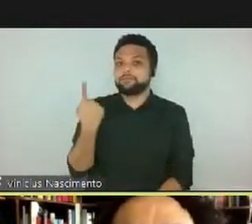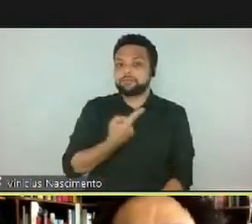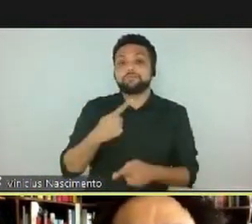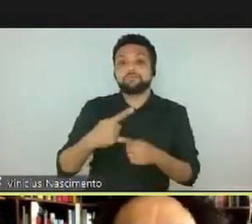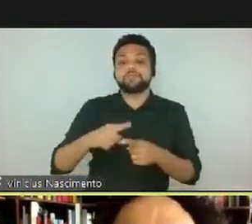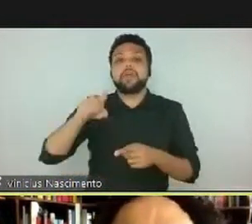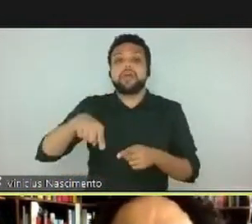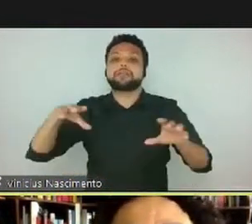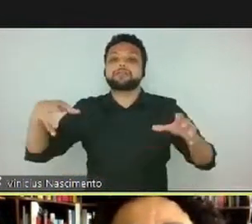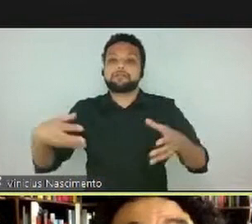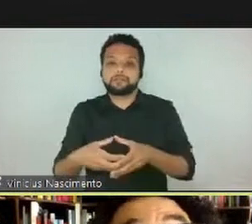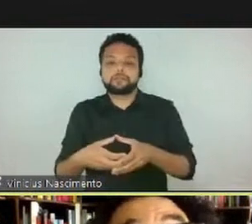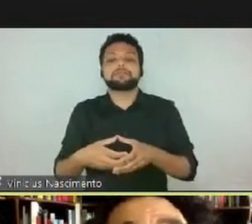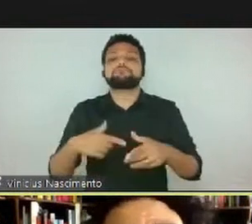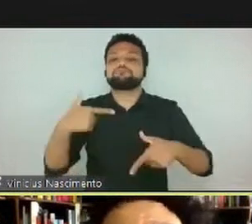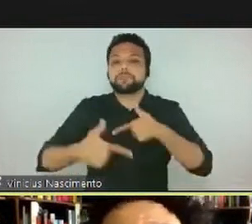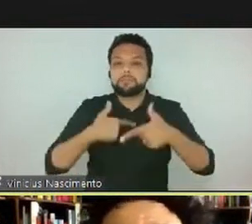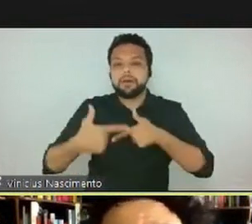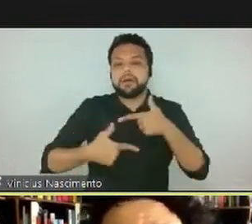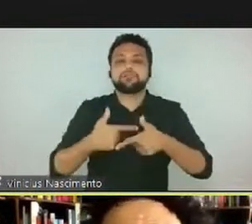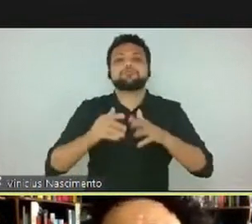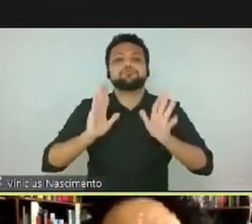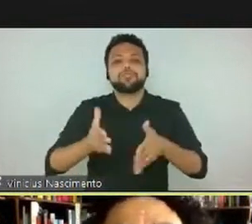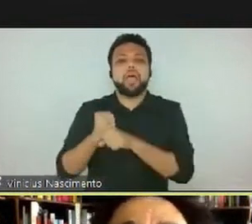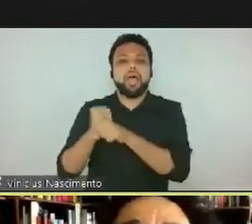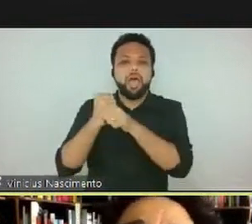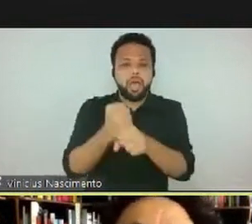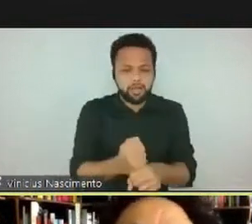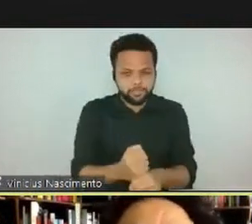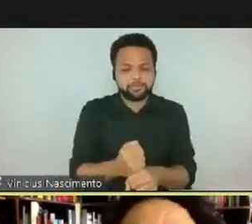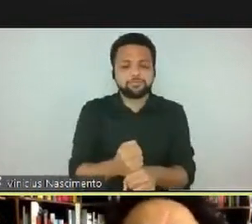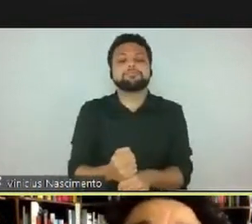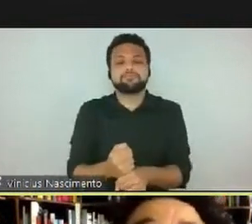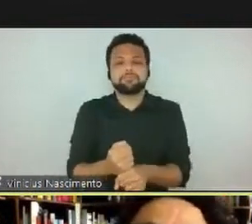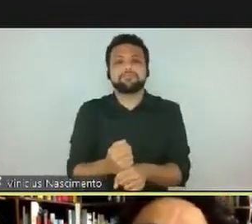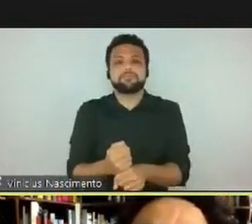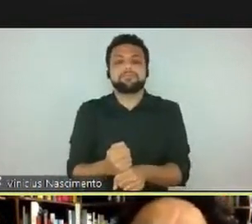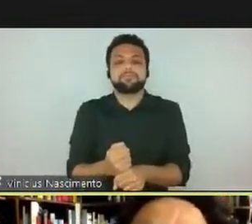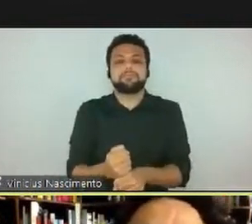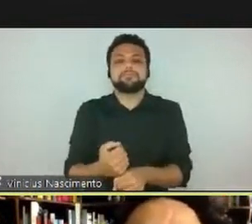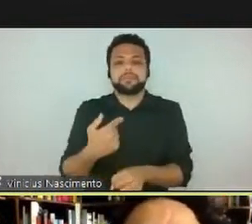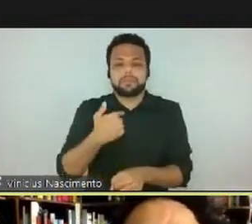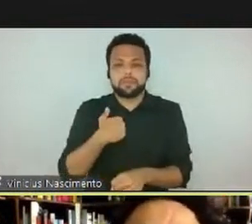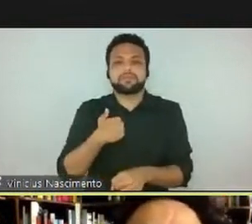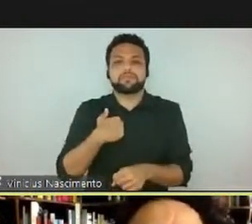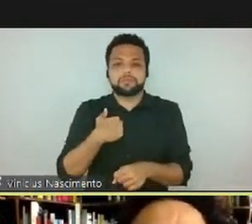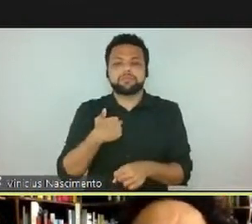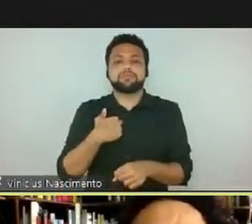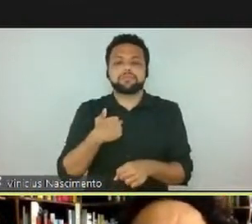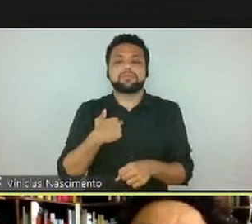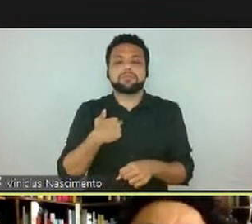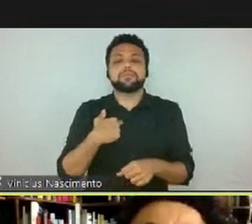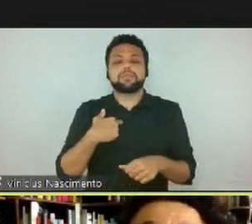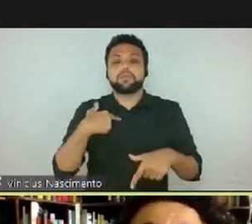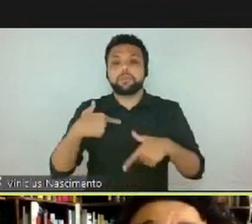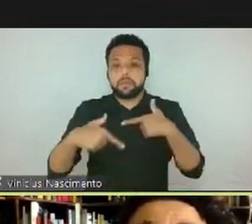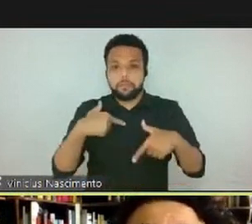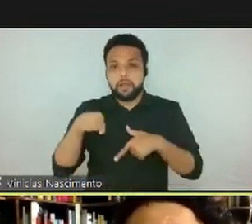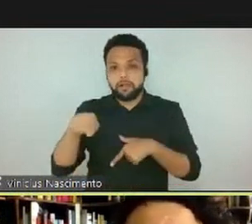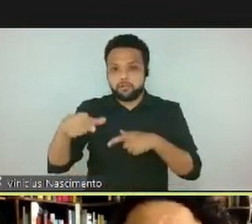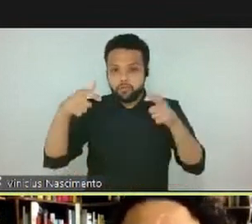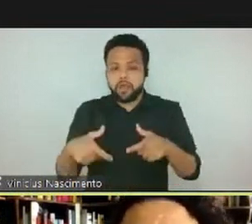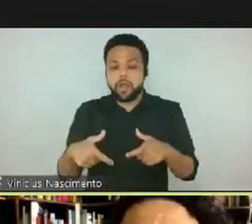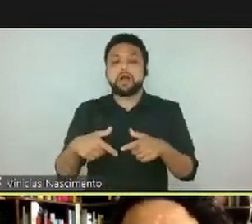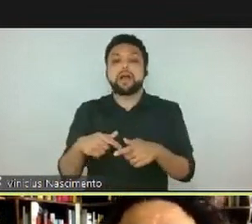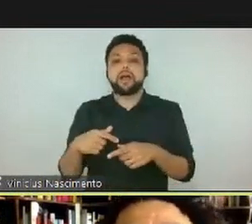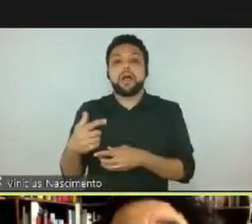equipe que atua nesse bairro há muitos anos. Eu atuo nesse bairro com arte e educação desde